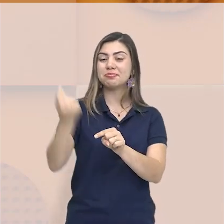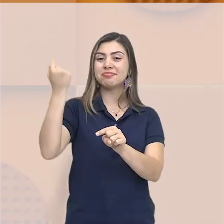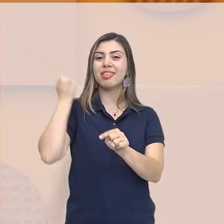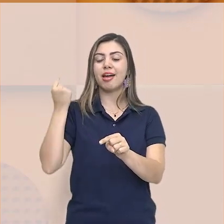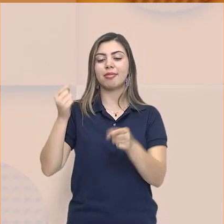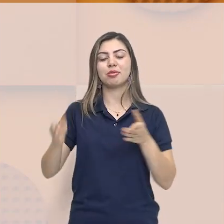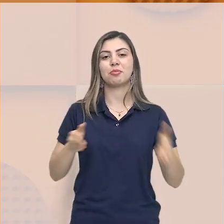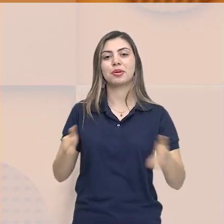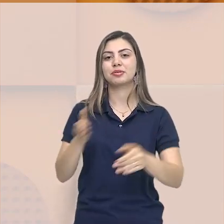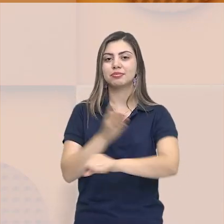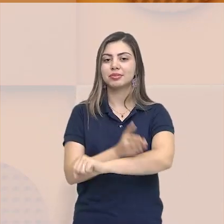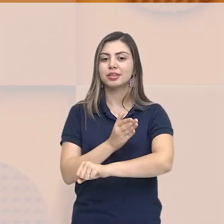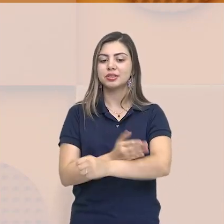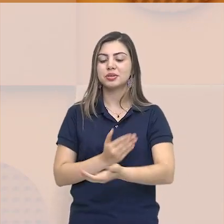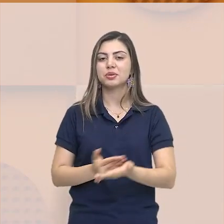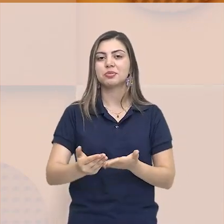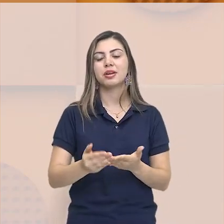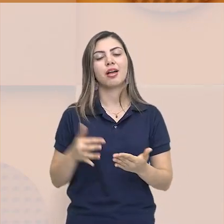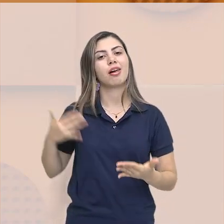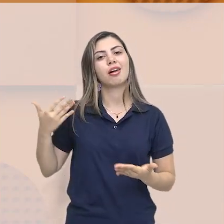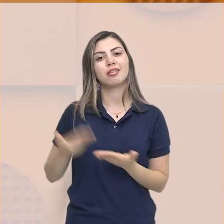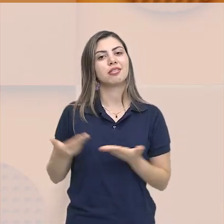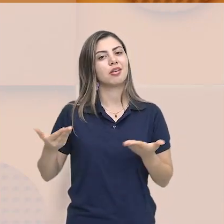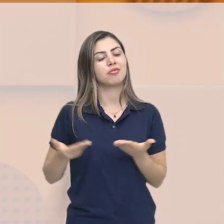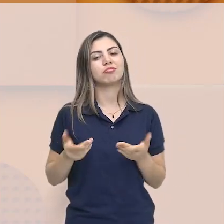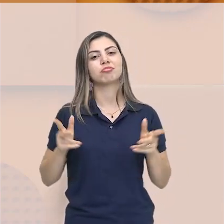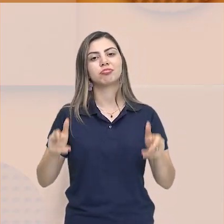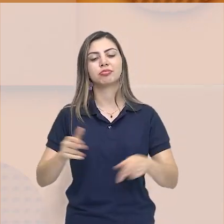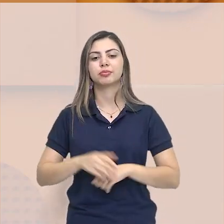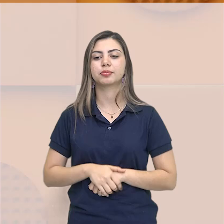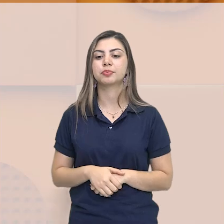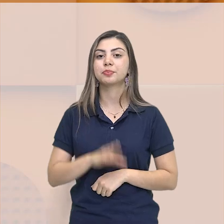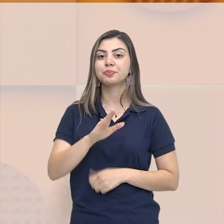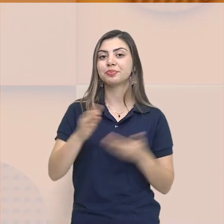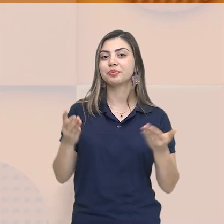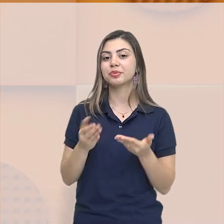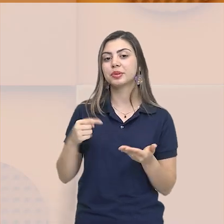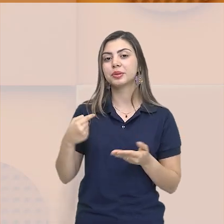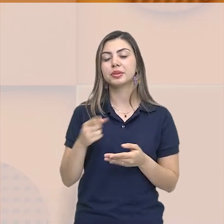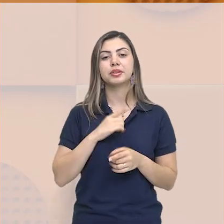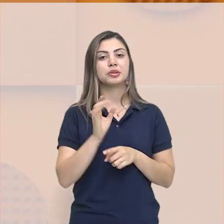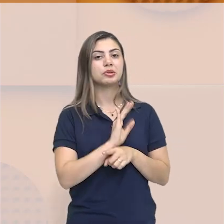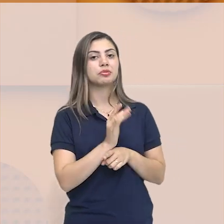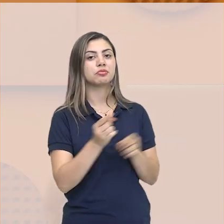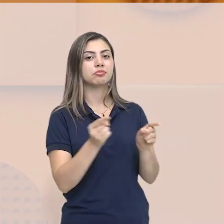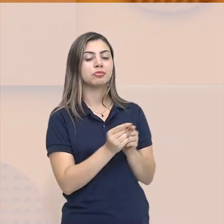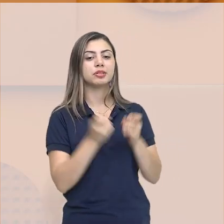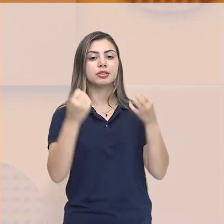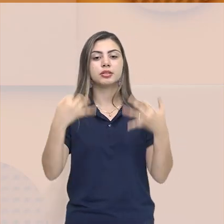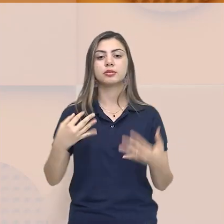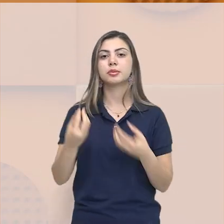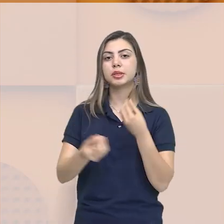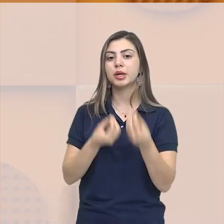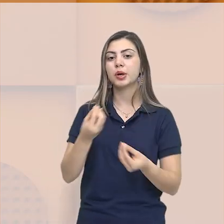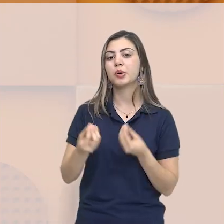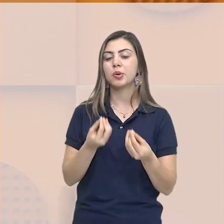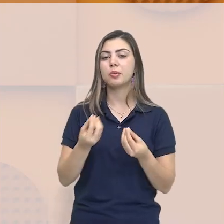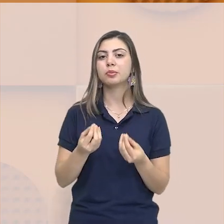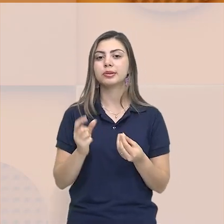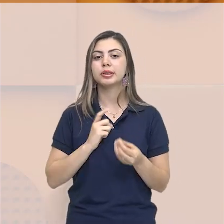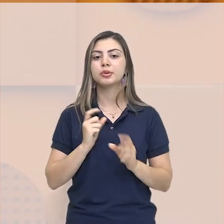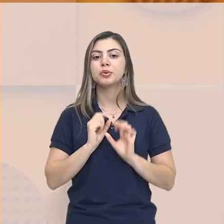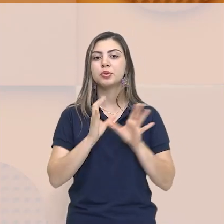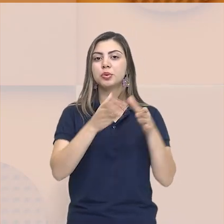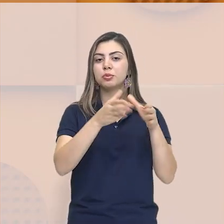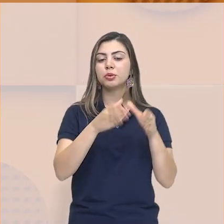início da Idade Média, continua, então, até os dias atuais. Vamos agora ver um VTzinho falando, então, sobre a ordem monástica, que